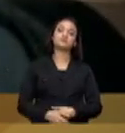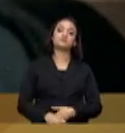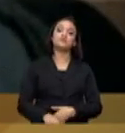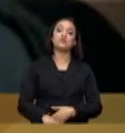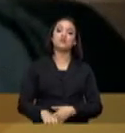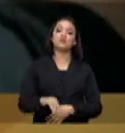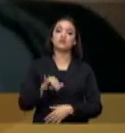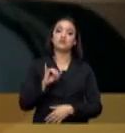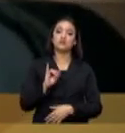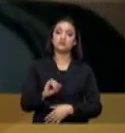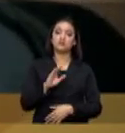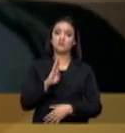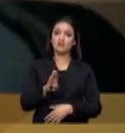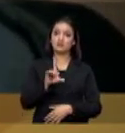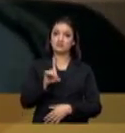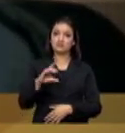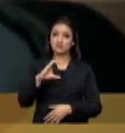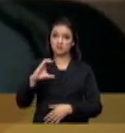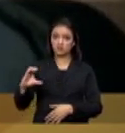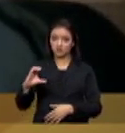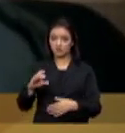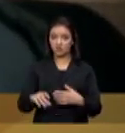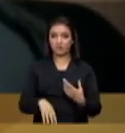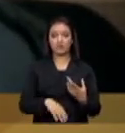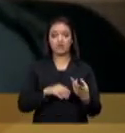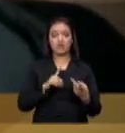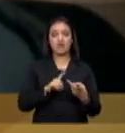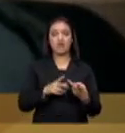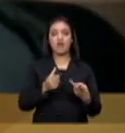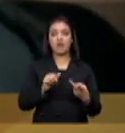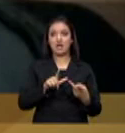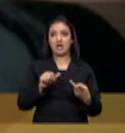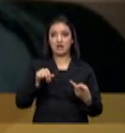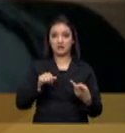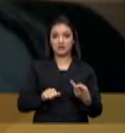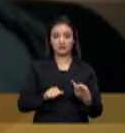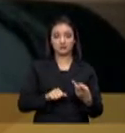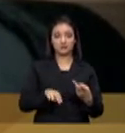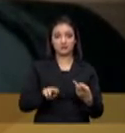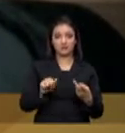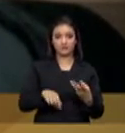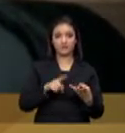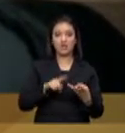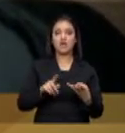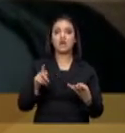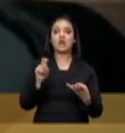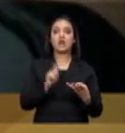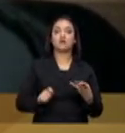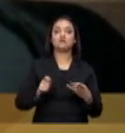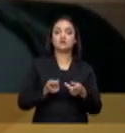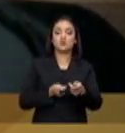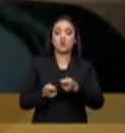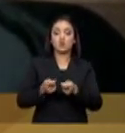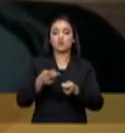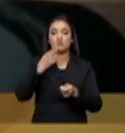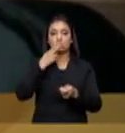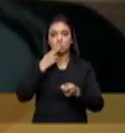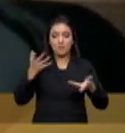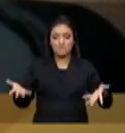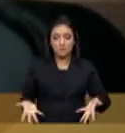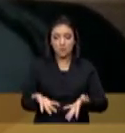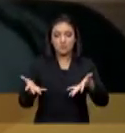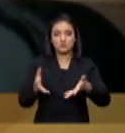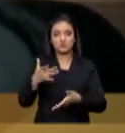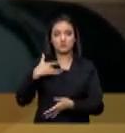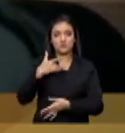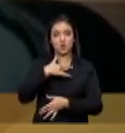Consumidor, o Instituto Alana e a Associação de Controle do Tabagismo, Promoção da Saúde e